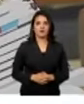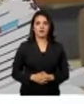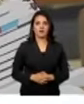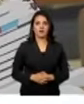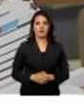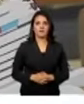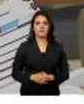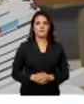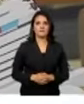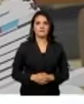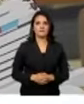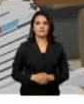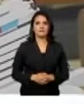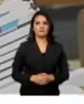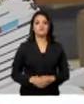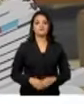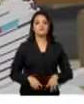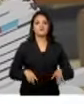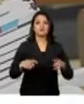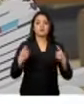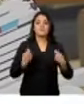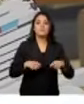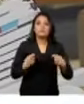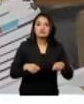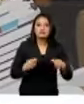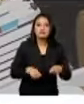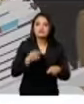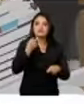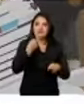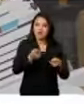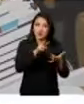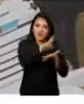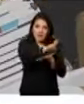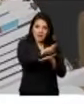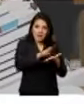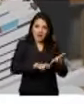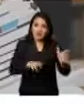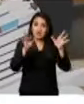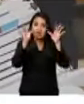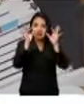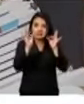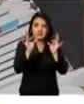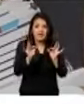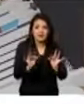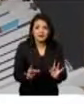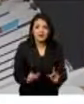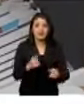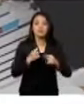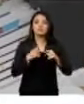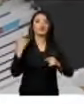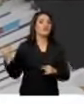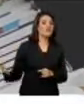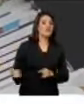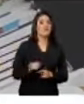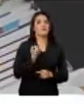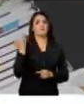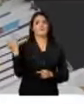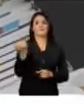feitura de um relatório circunstanciado ante a importância ímpar da